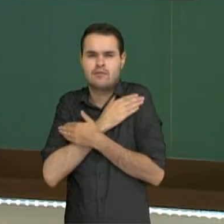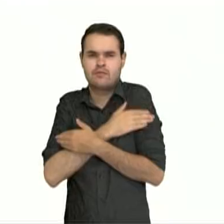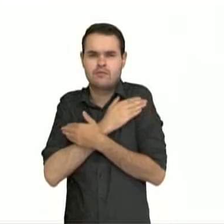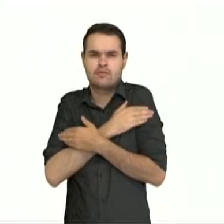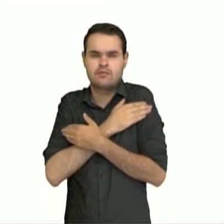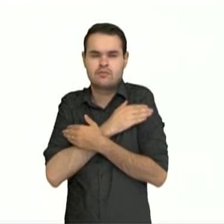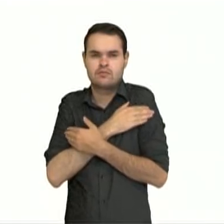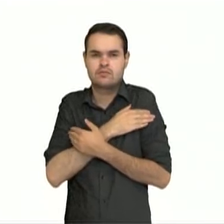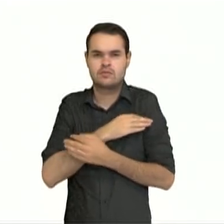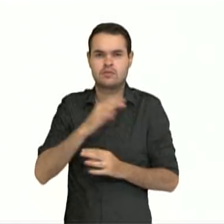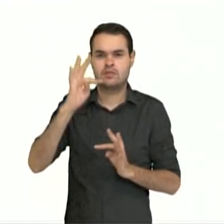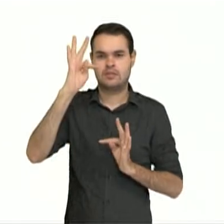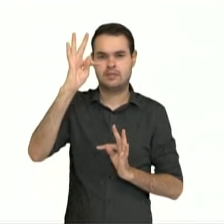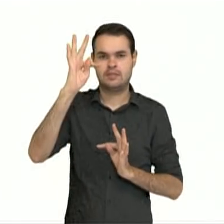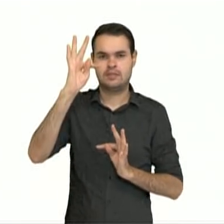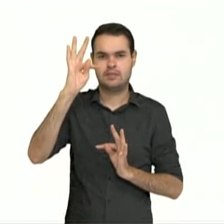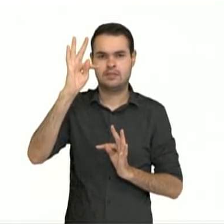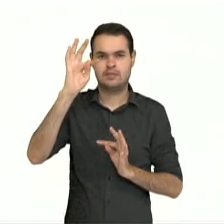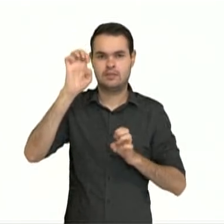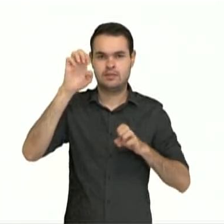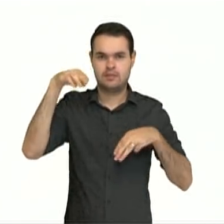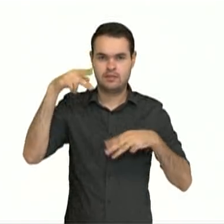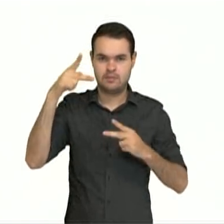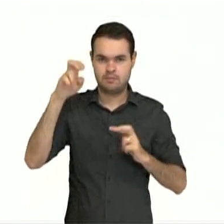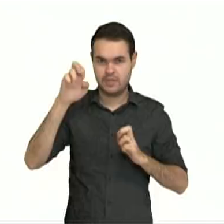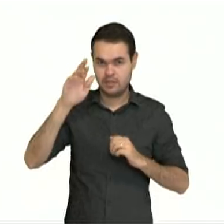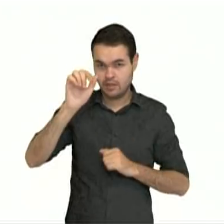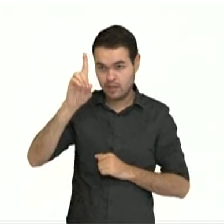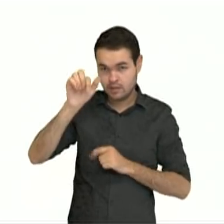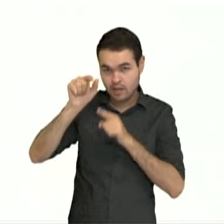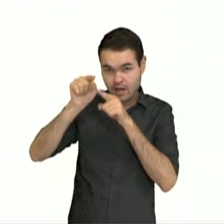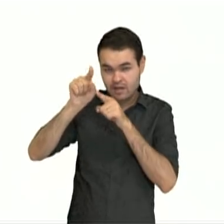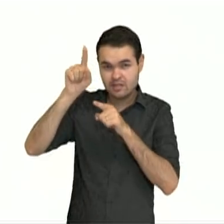são intermediárias, que ficam entre os trópicos e os